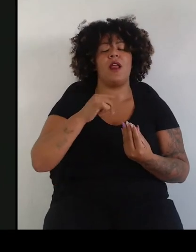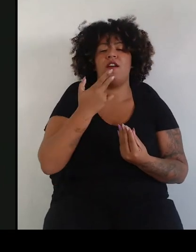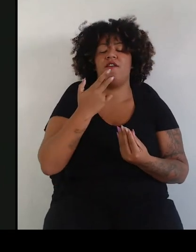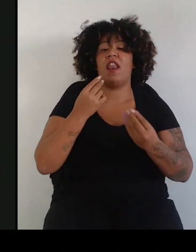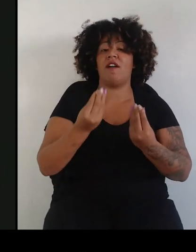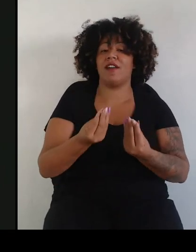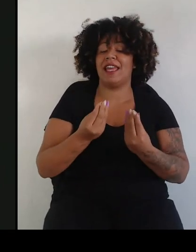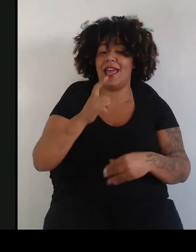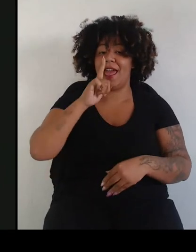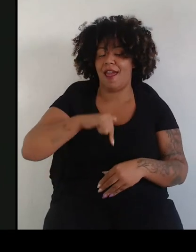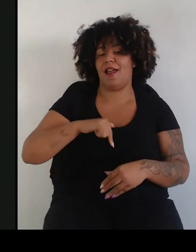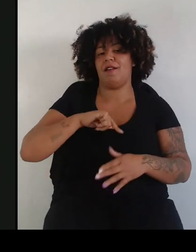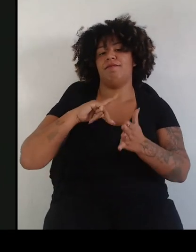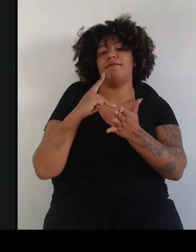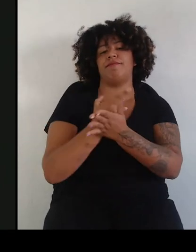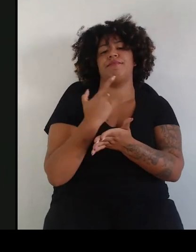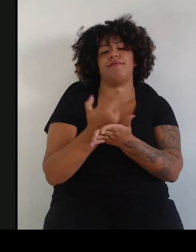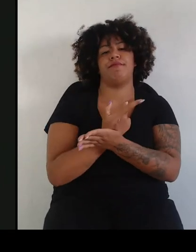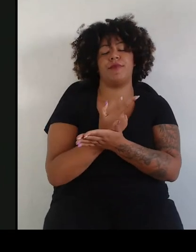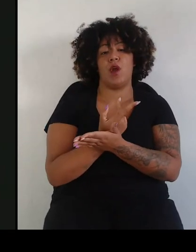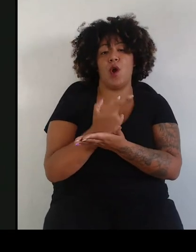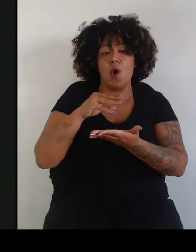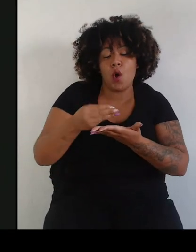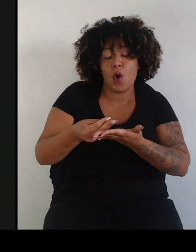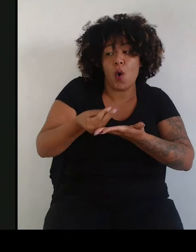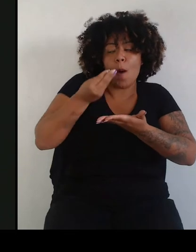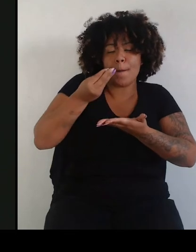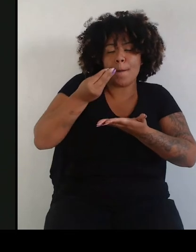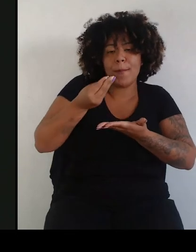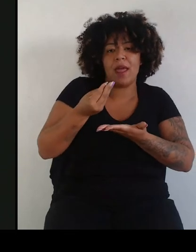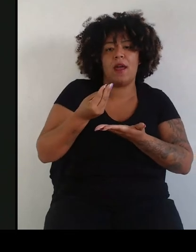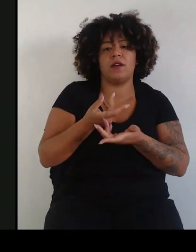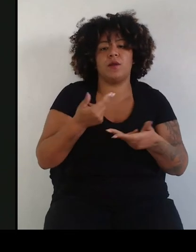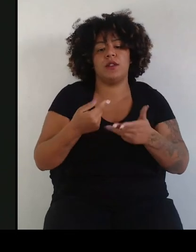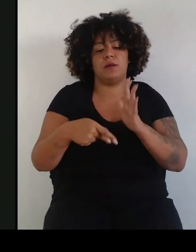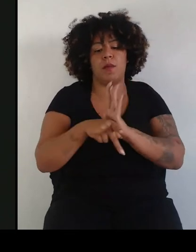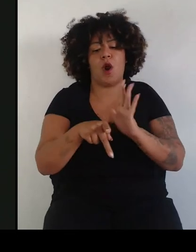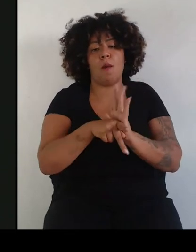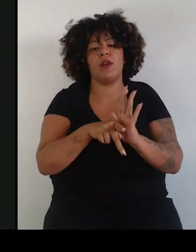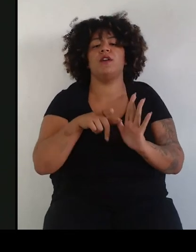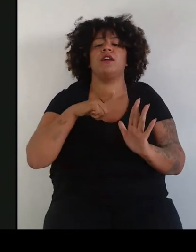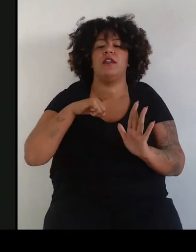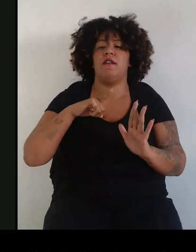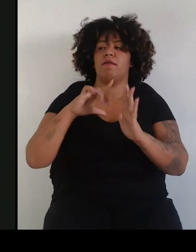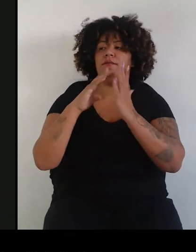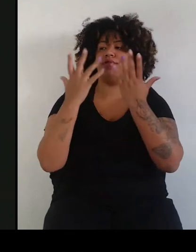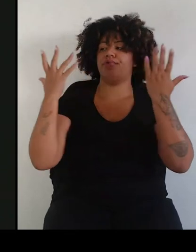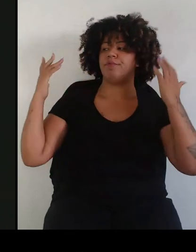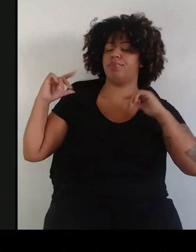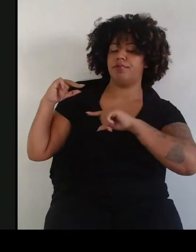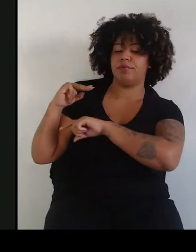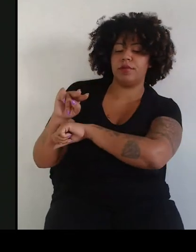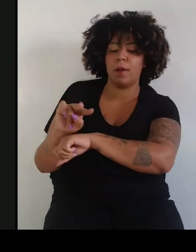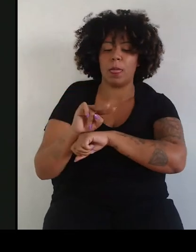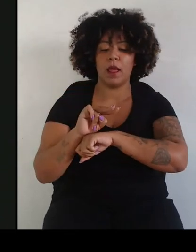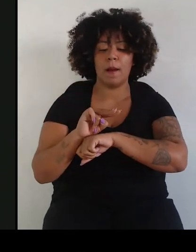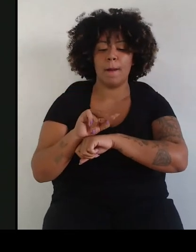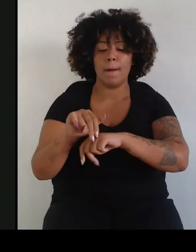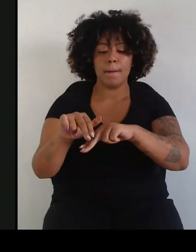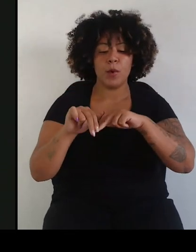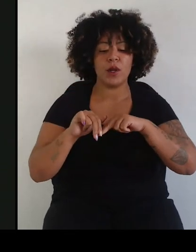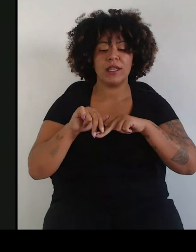filosófica na sociedade brasileira Por isso mesmo Continua Vieira